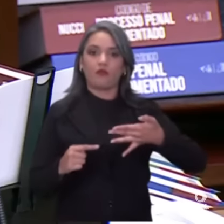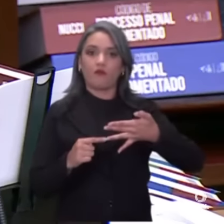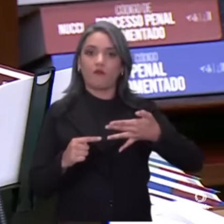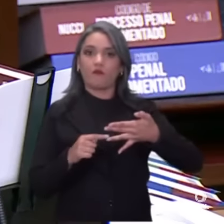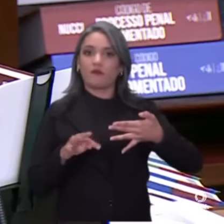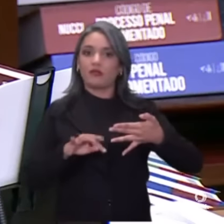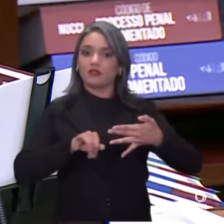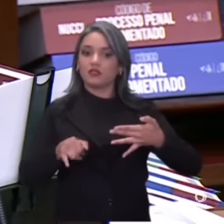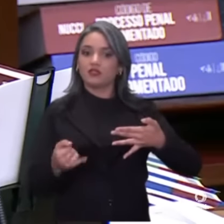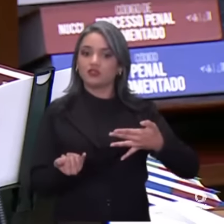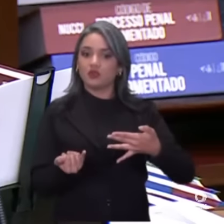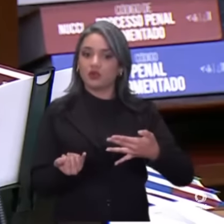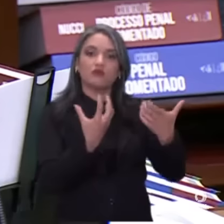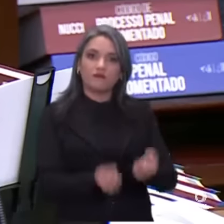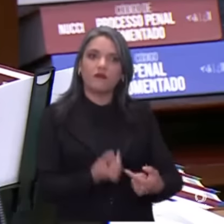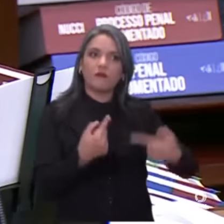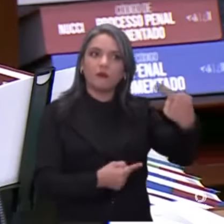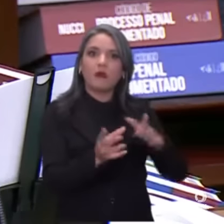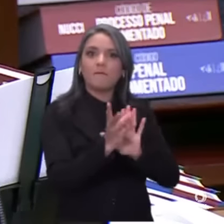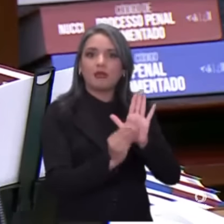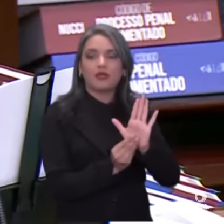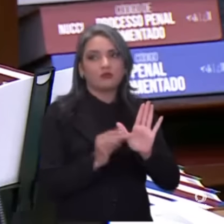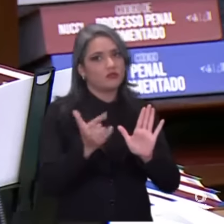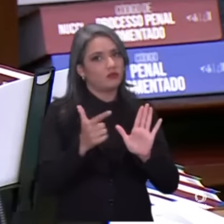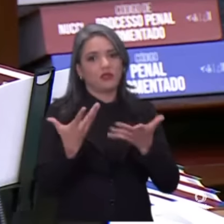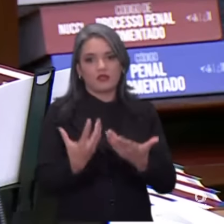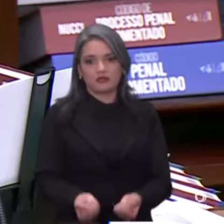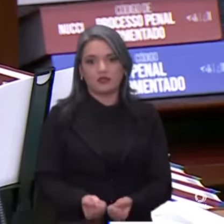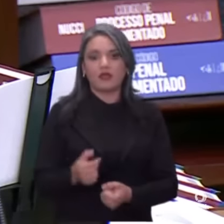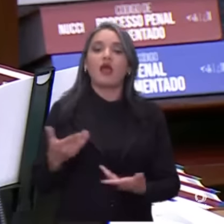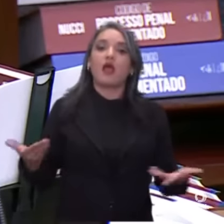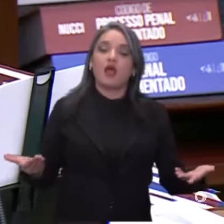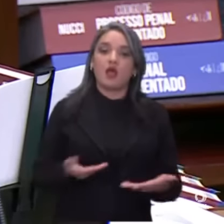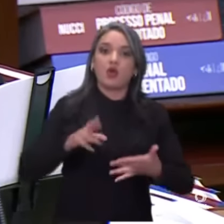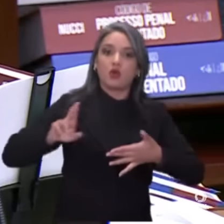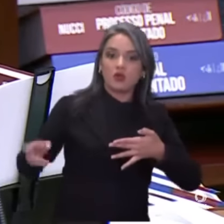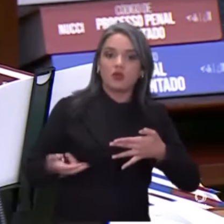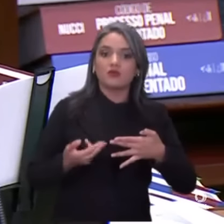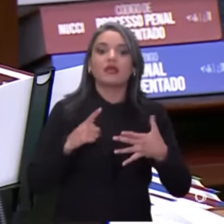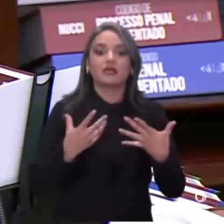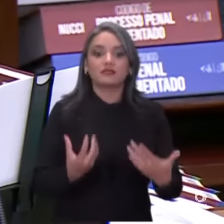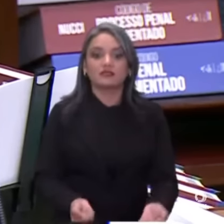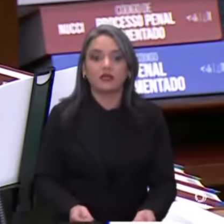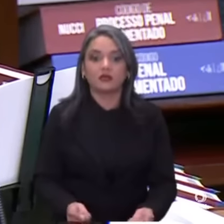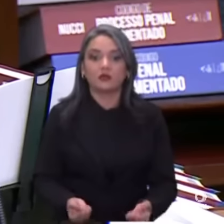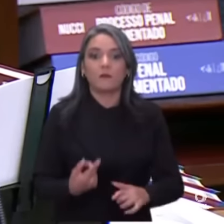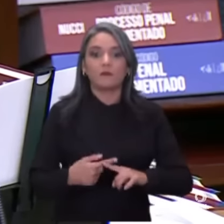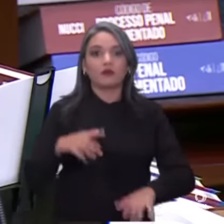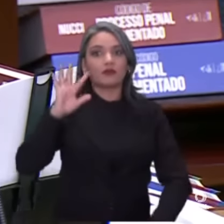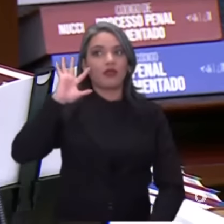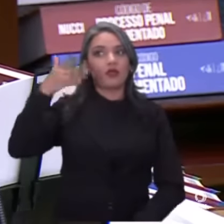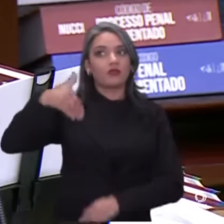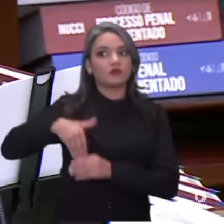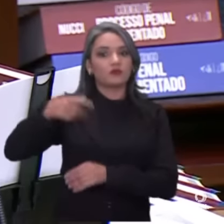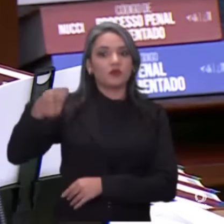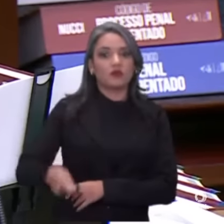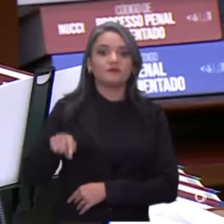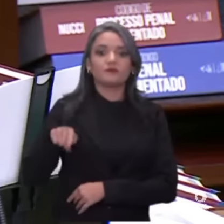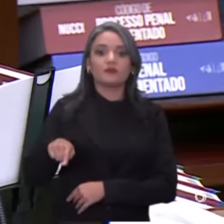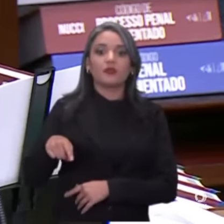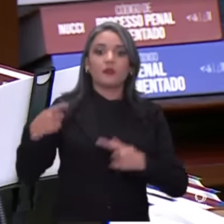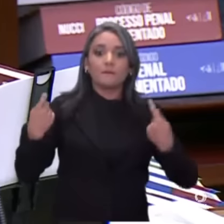no depoimento dessa testemunha. Aqui, o recurso para ser cabível, o acordo recorrido tem de ter versado